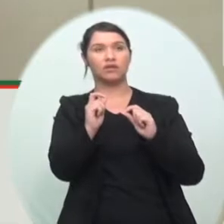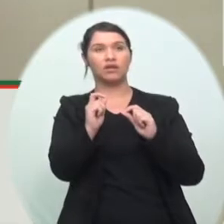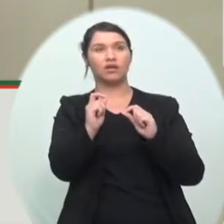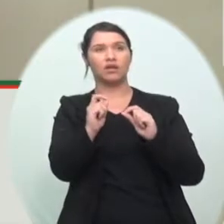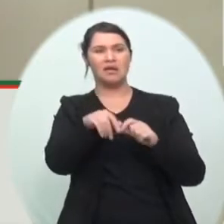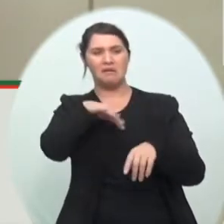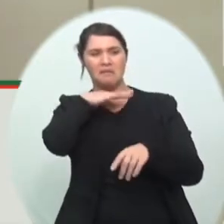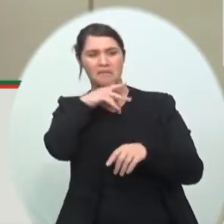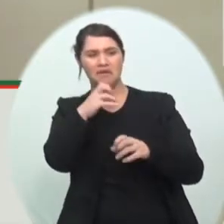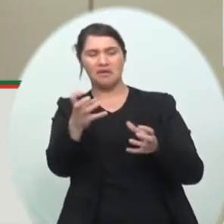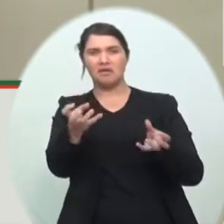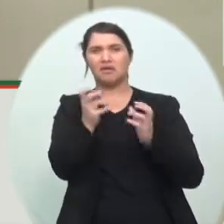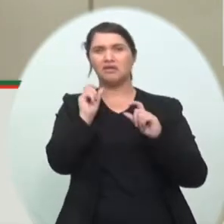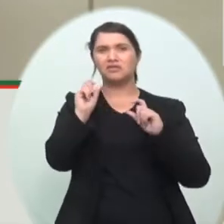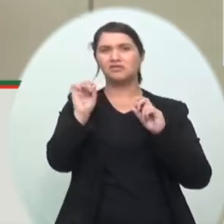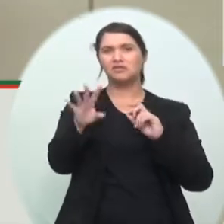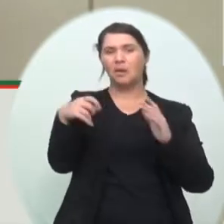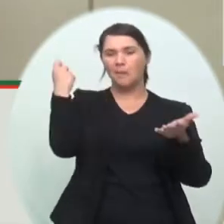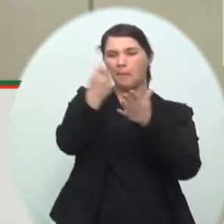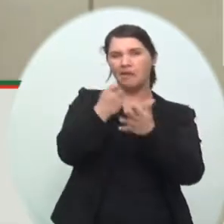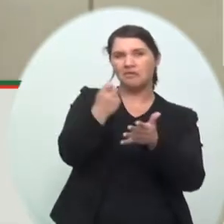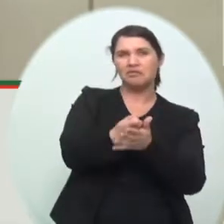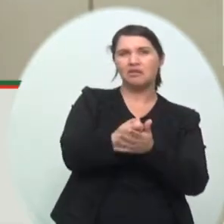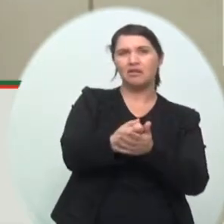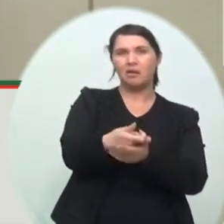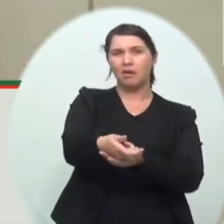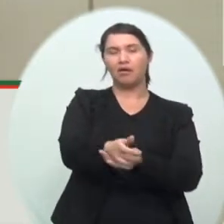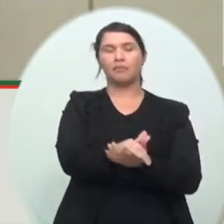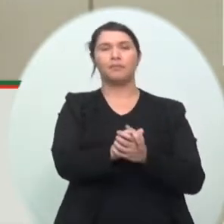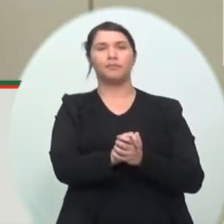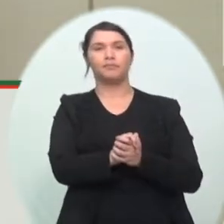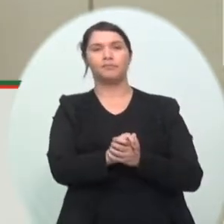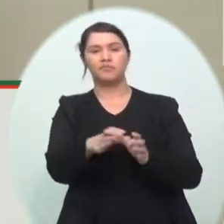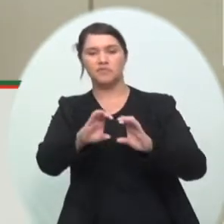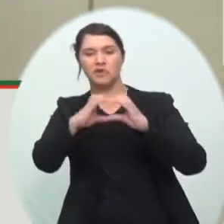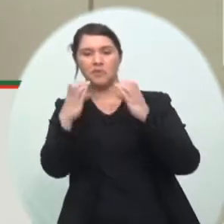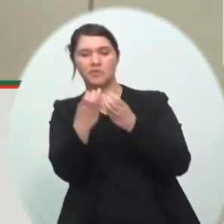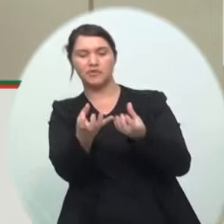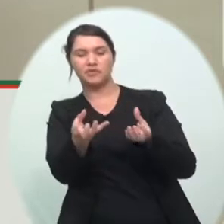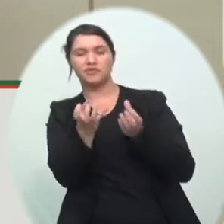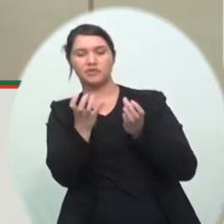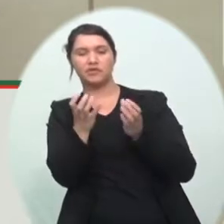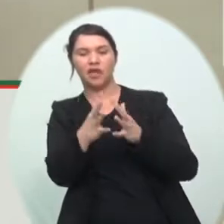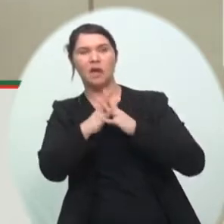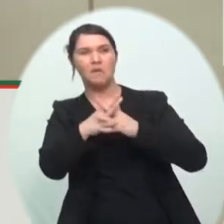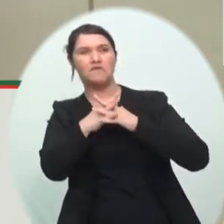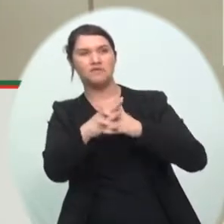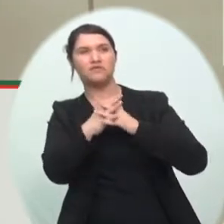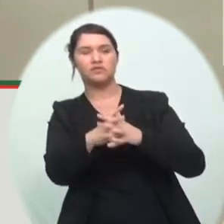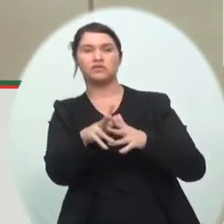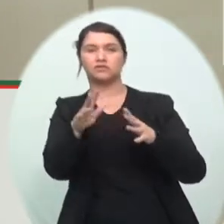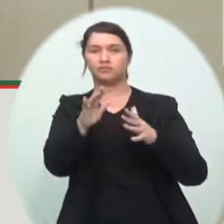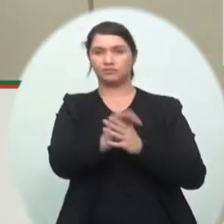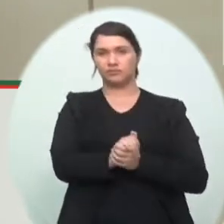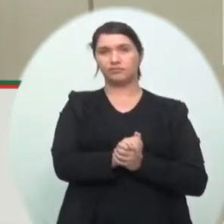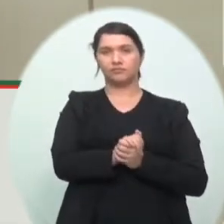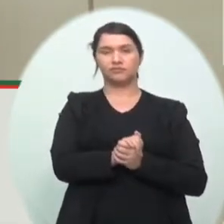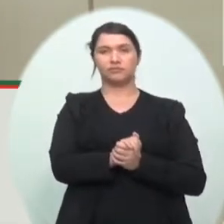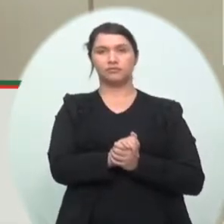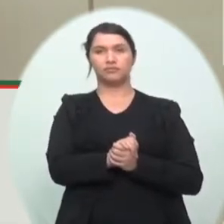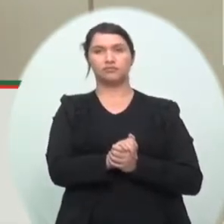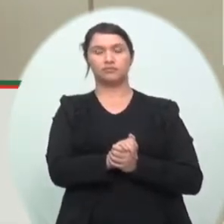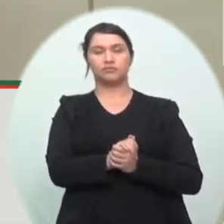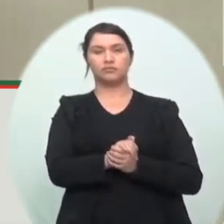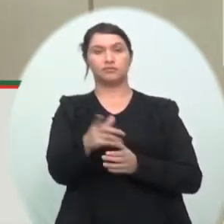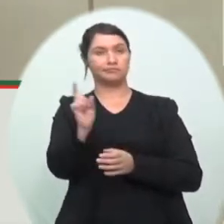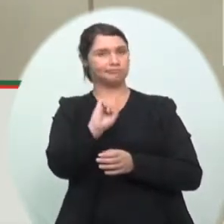comunidade para bater, entra na comunidade para causar algum tipo de prejuízo ao